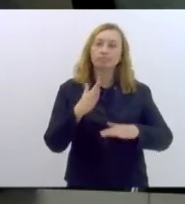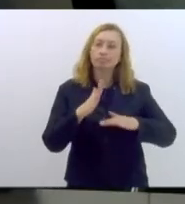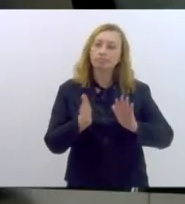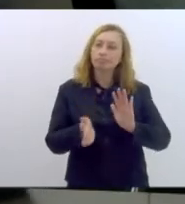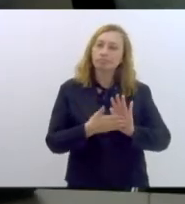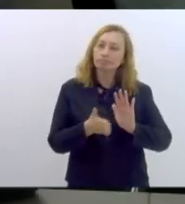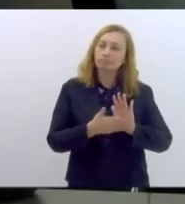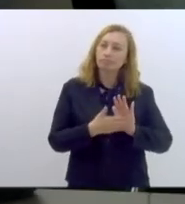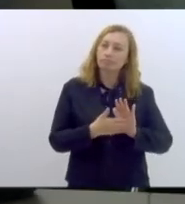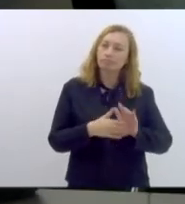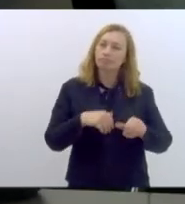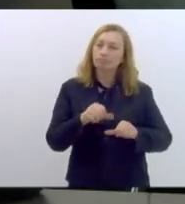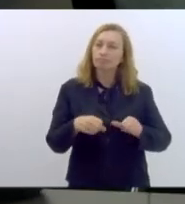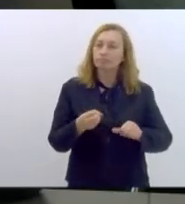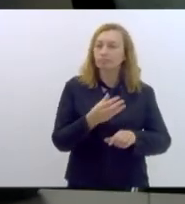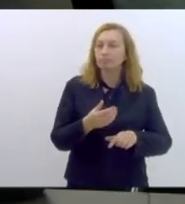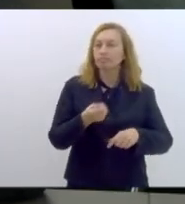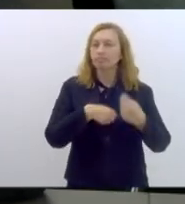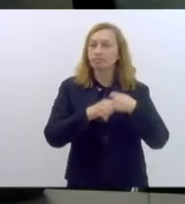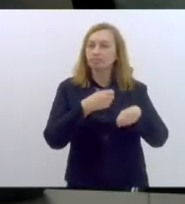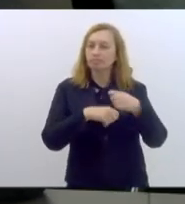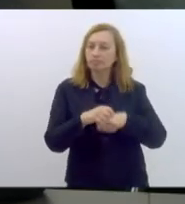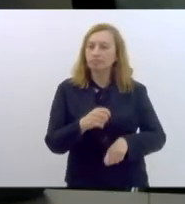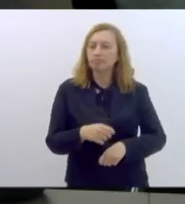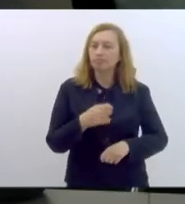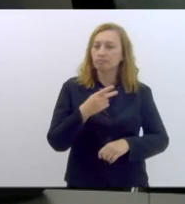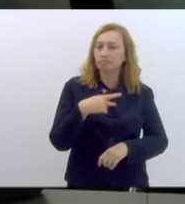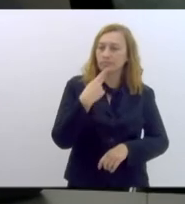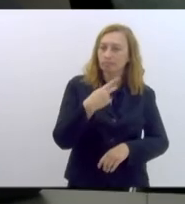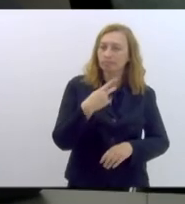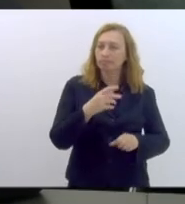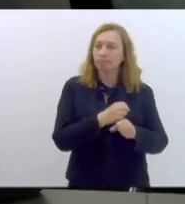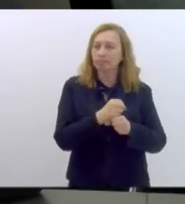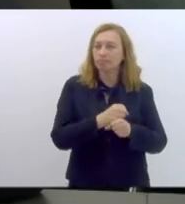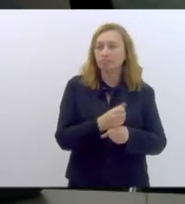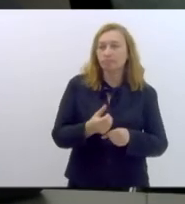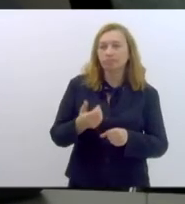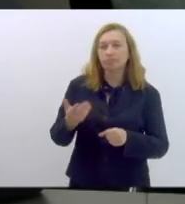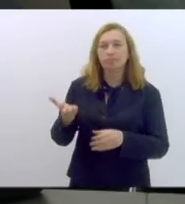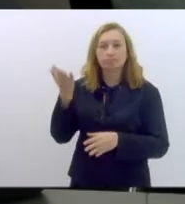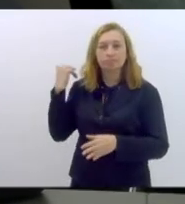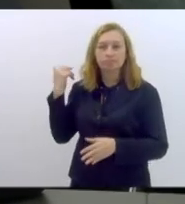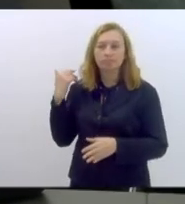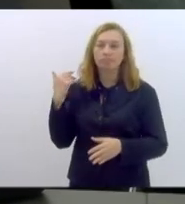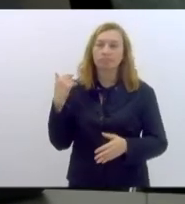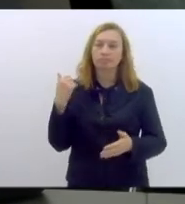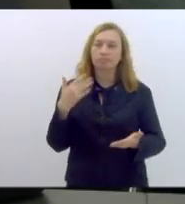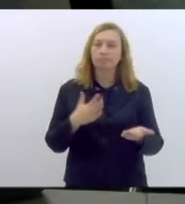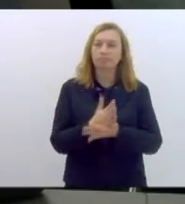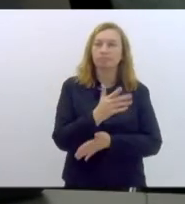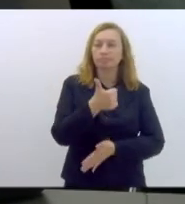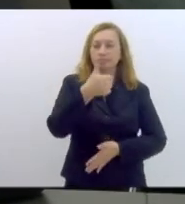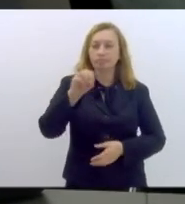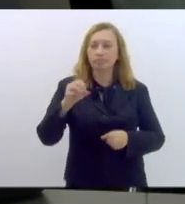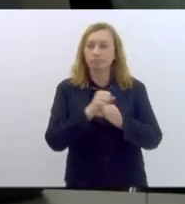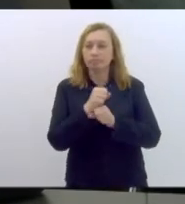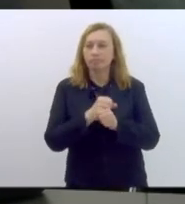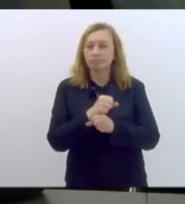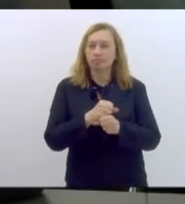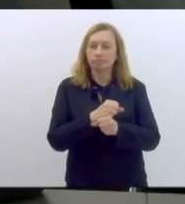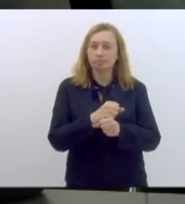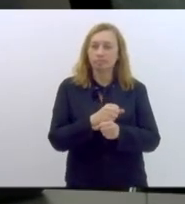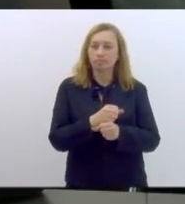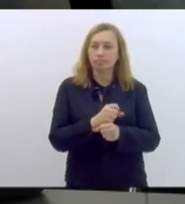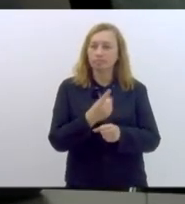reforma administrativa, tal qual foi colocada ano passado, tivesse sido aprovada, nós ficaríamos 10 anos sem realizar concurso público.